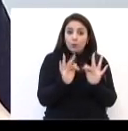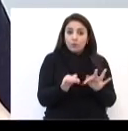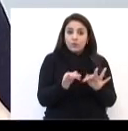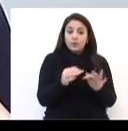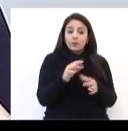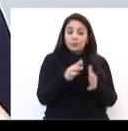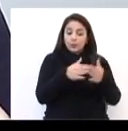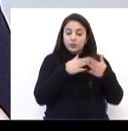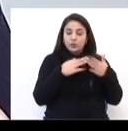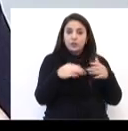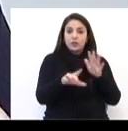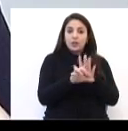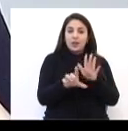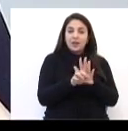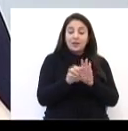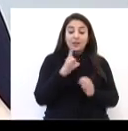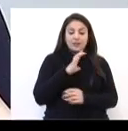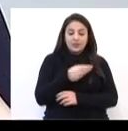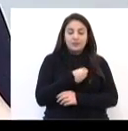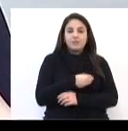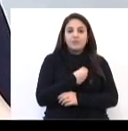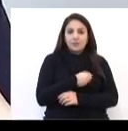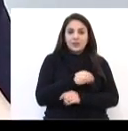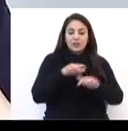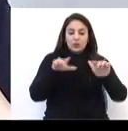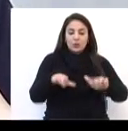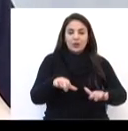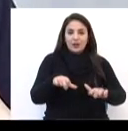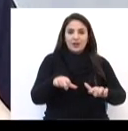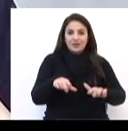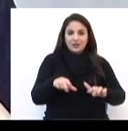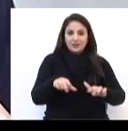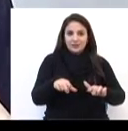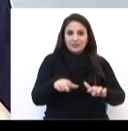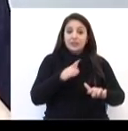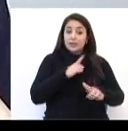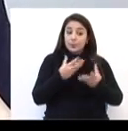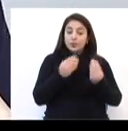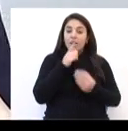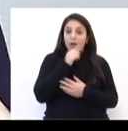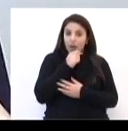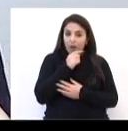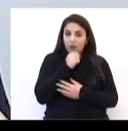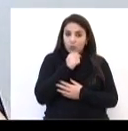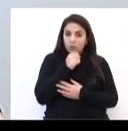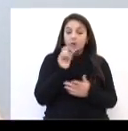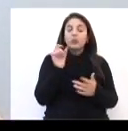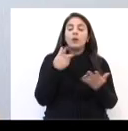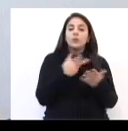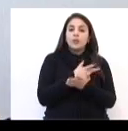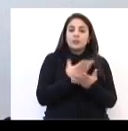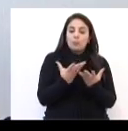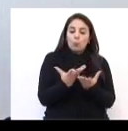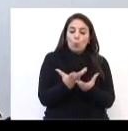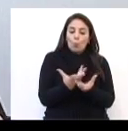vive em locais de alta umidade, e que ocorre que, secando essa